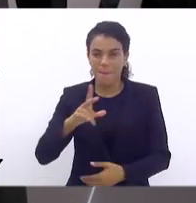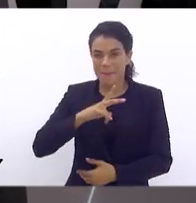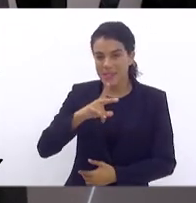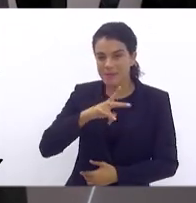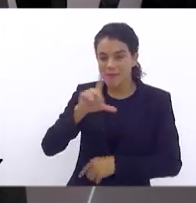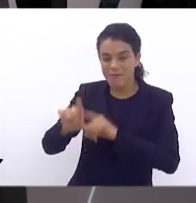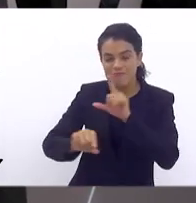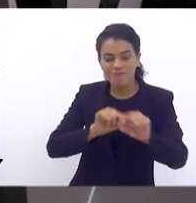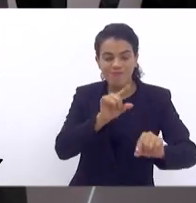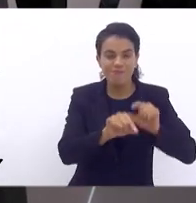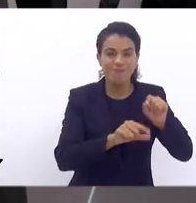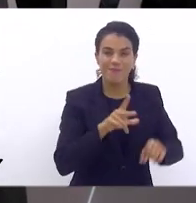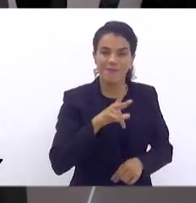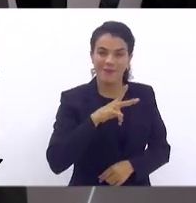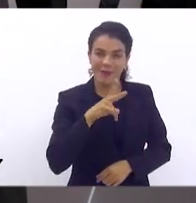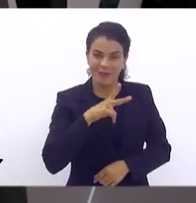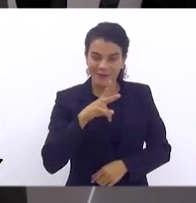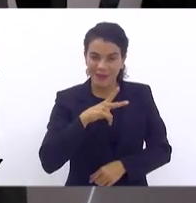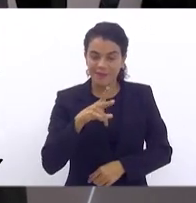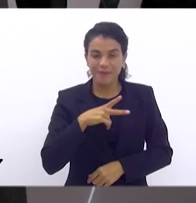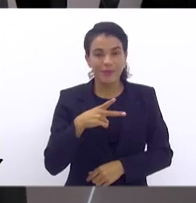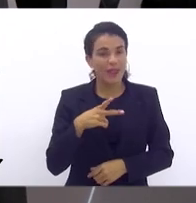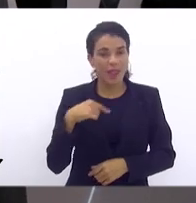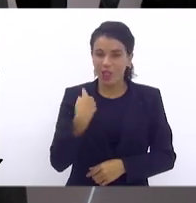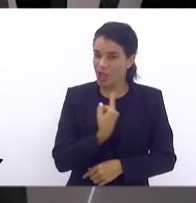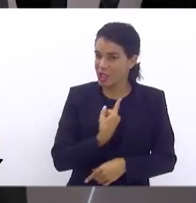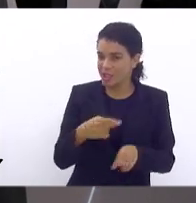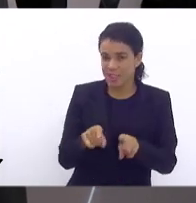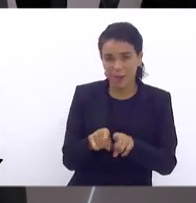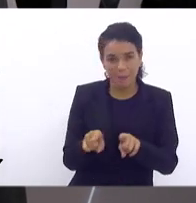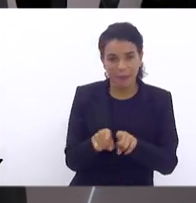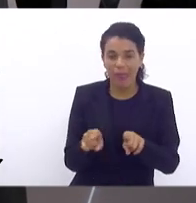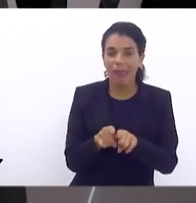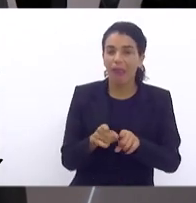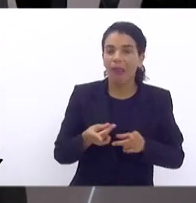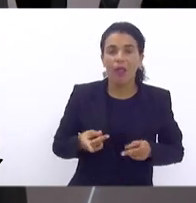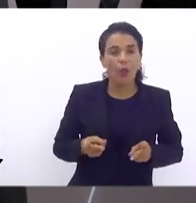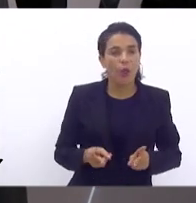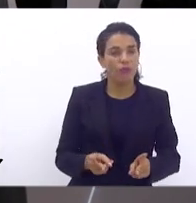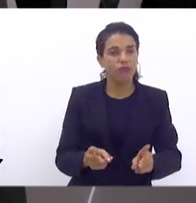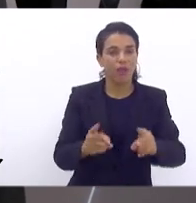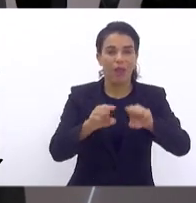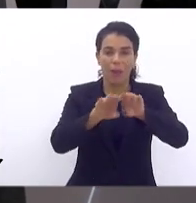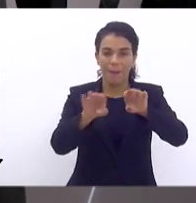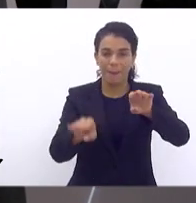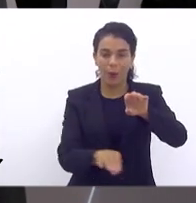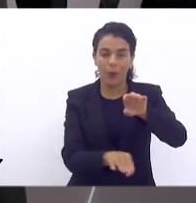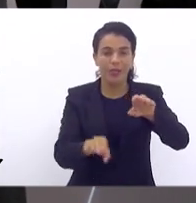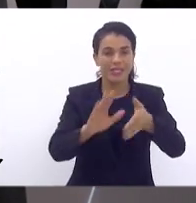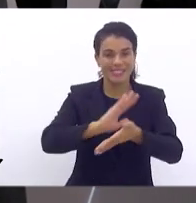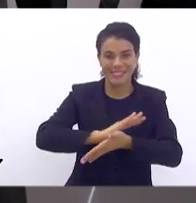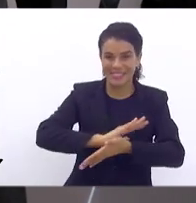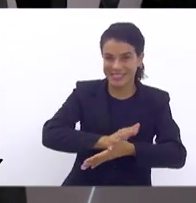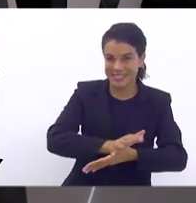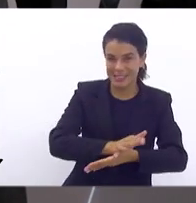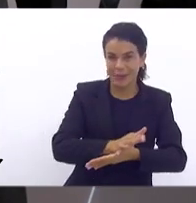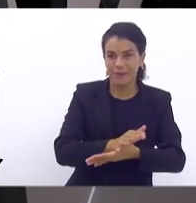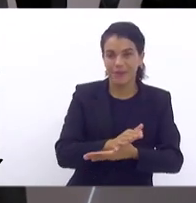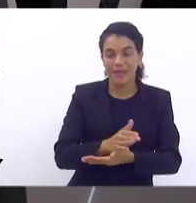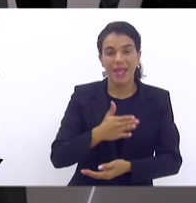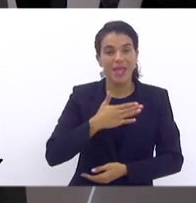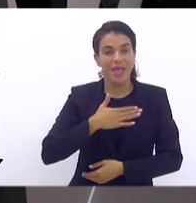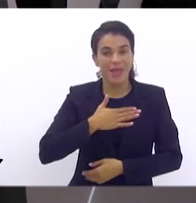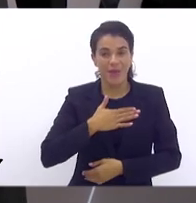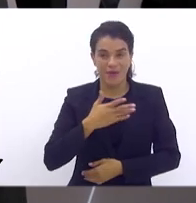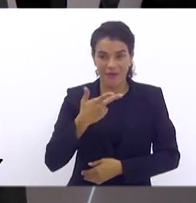nossas preferências e como Tais perpetuamos desigualdades e discriminações né então quando eu